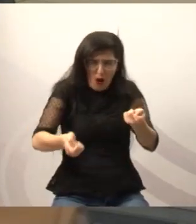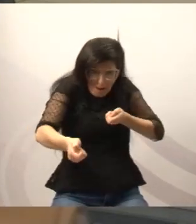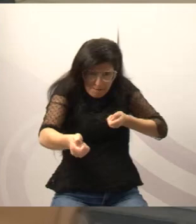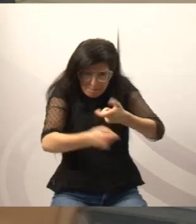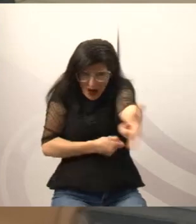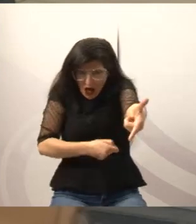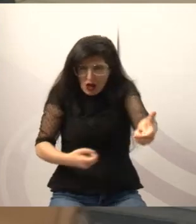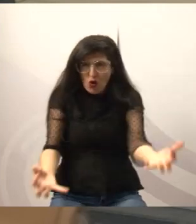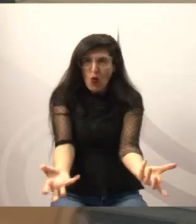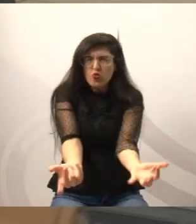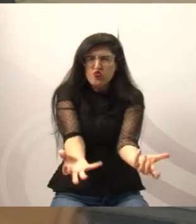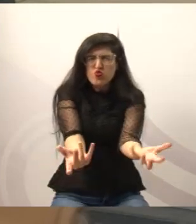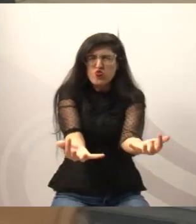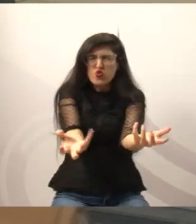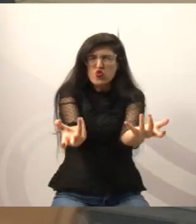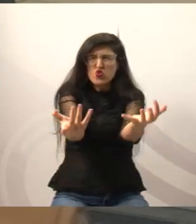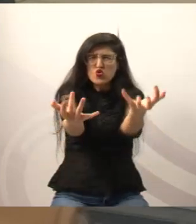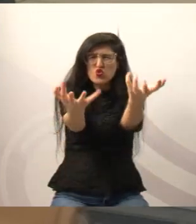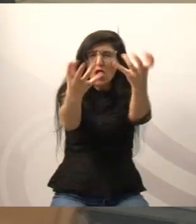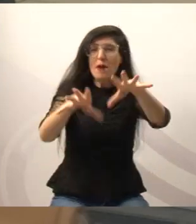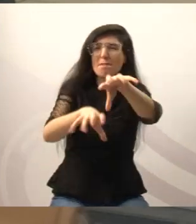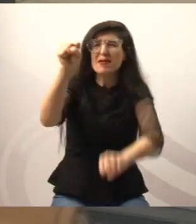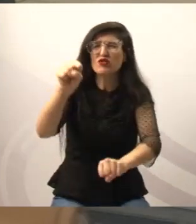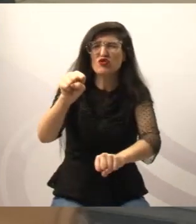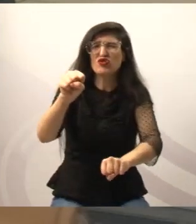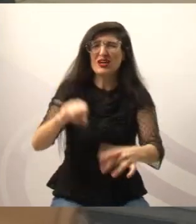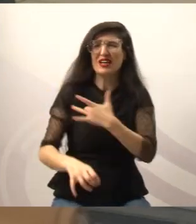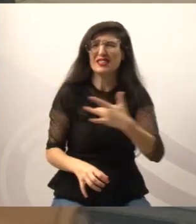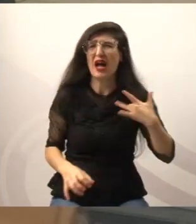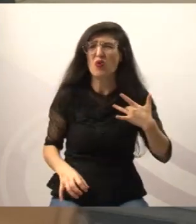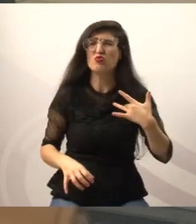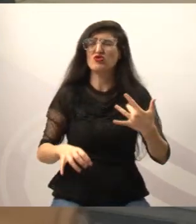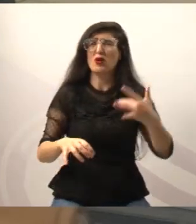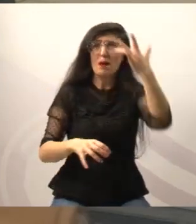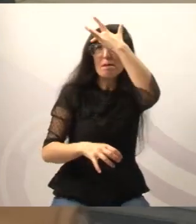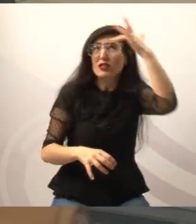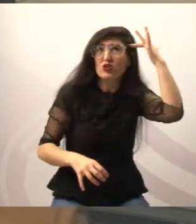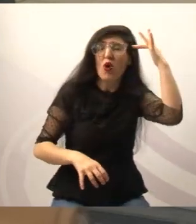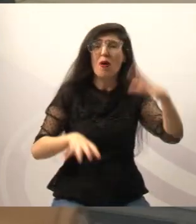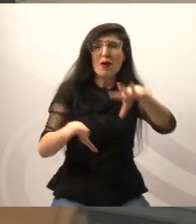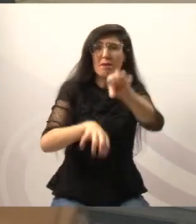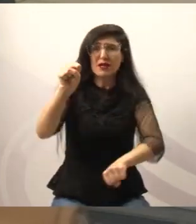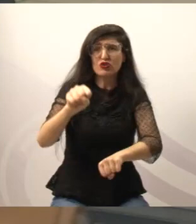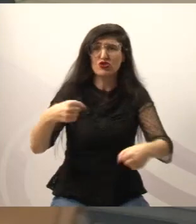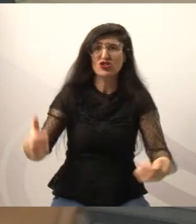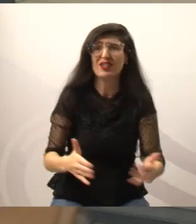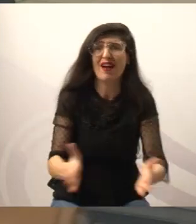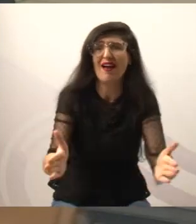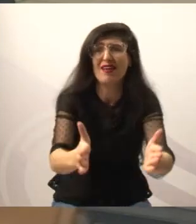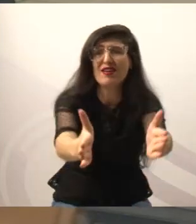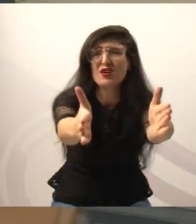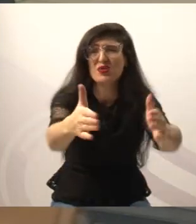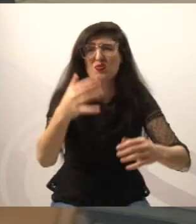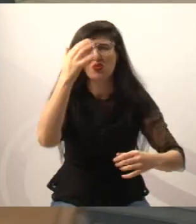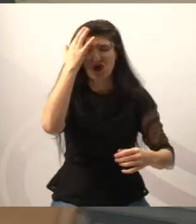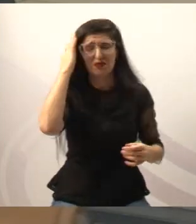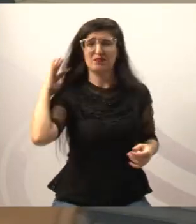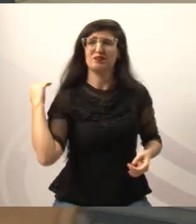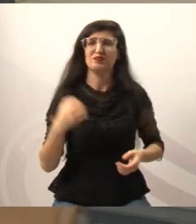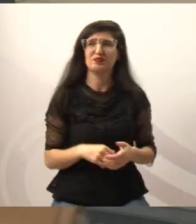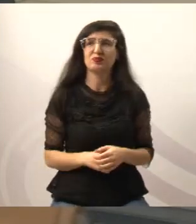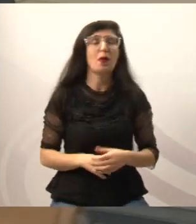ambiente morar lá no 22 de abril para ver a situação, porque eles não aguentam mais. Então peço o voto favorável dos